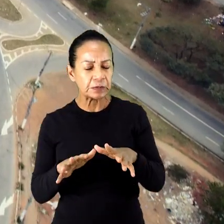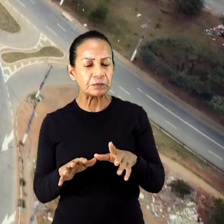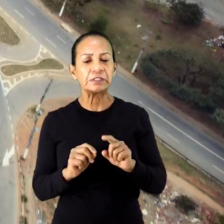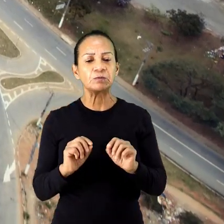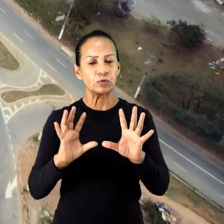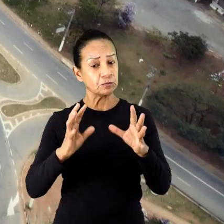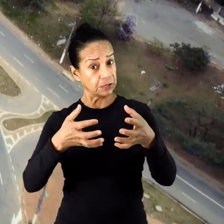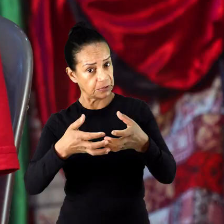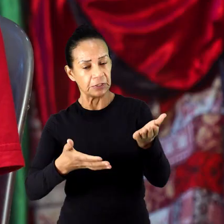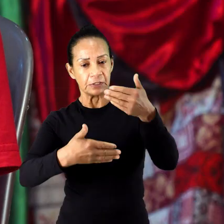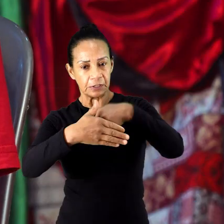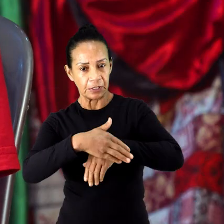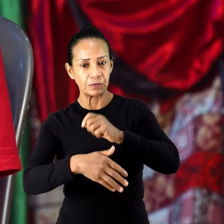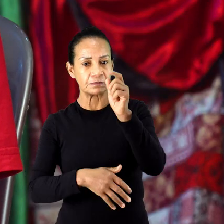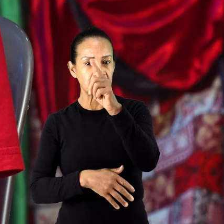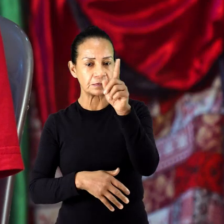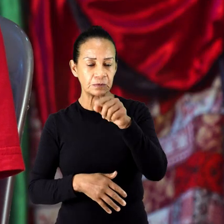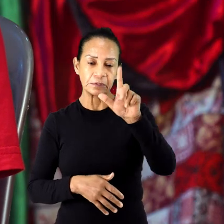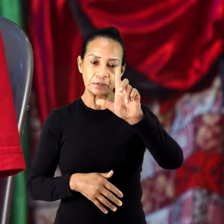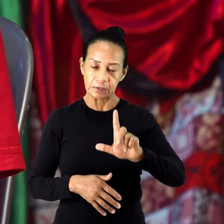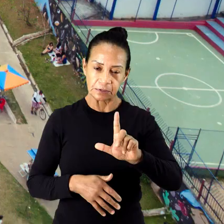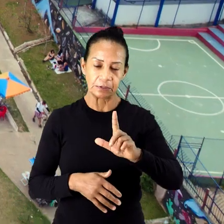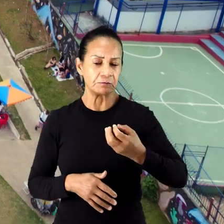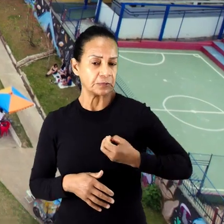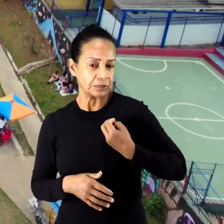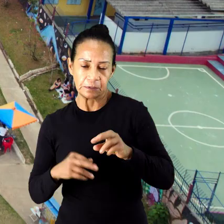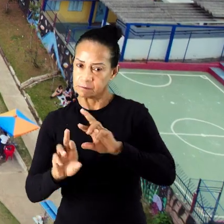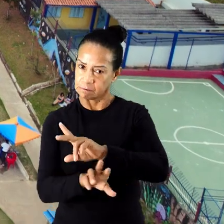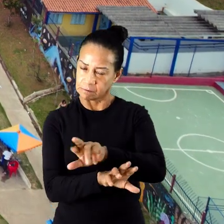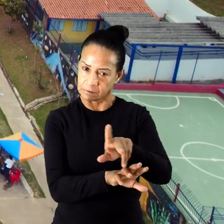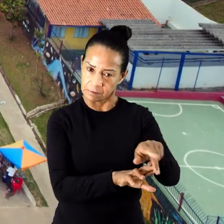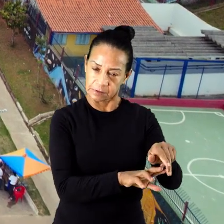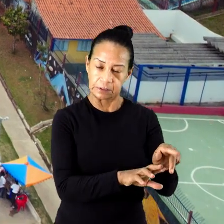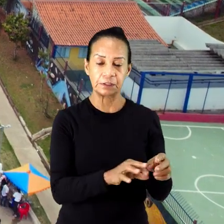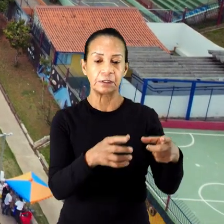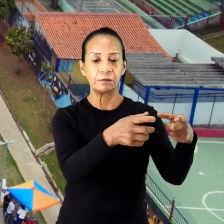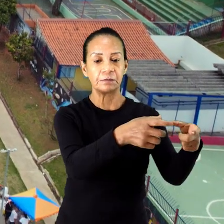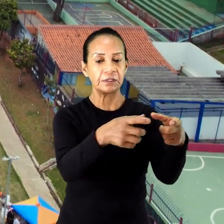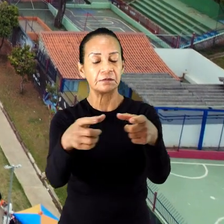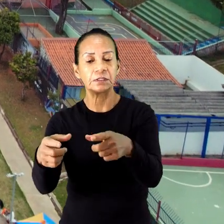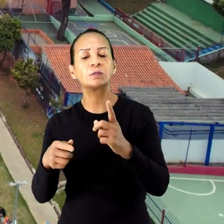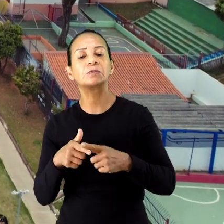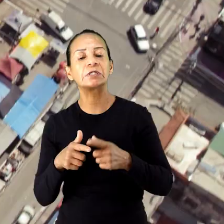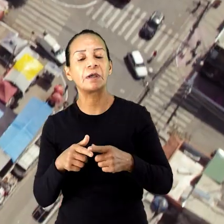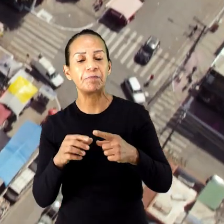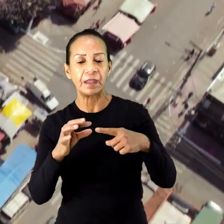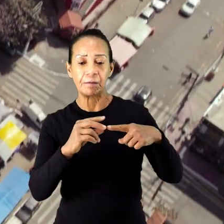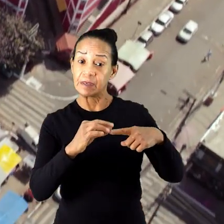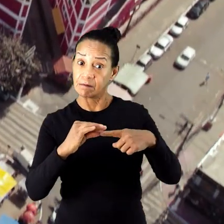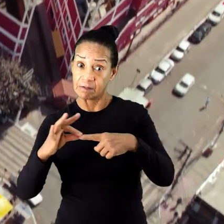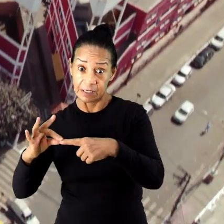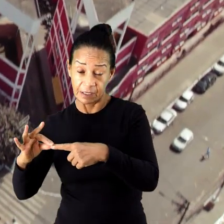Essa mobilização e esse senso de comunidade dentro da Zona Leste é muito presente em várias periferias que existem aqui, porque aqui